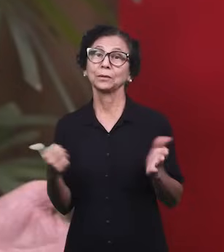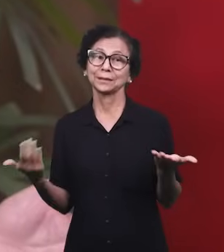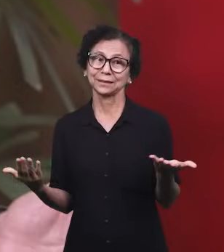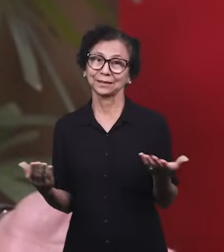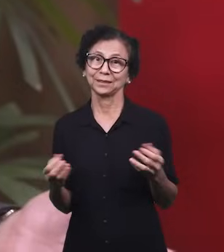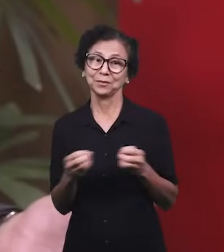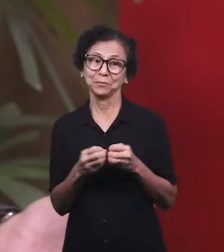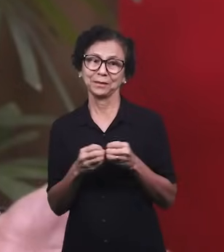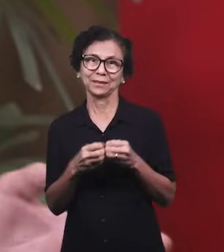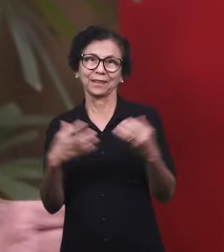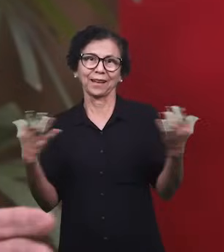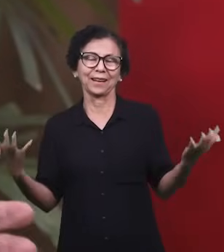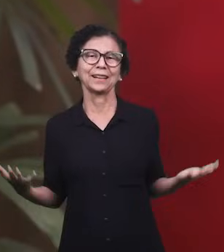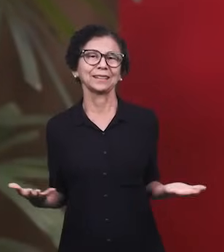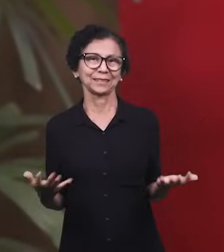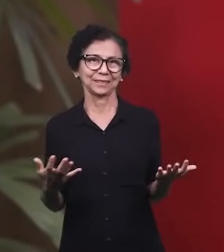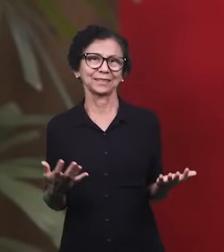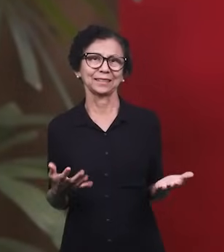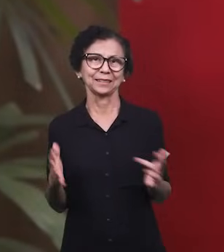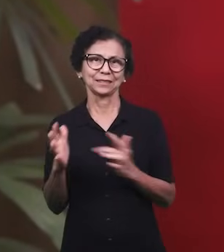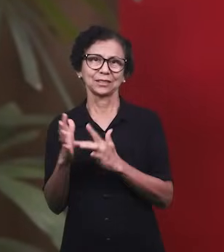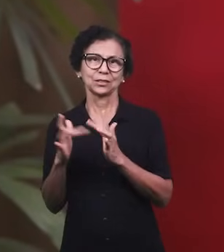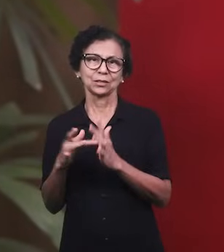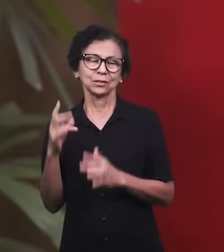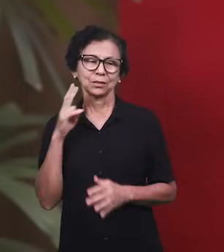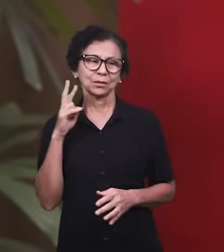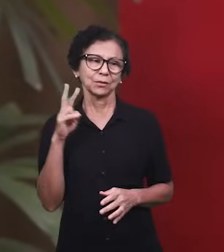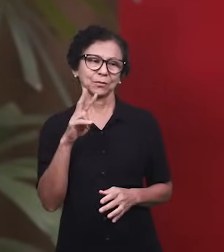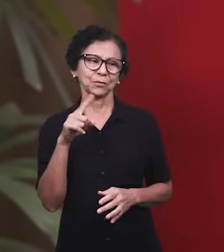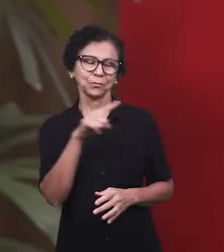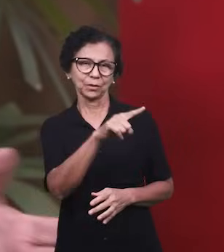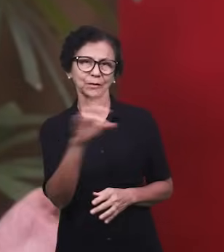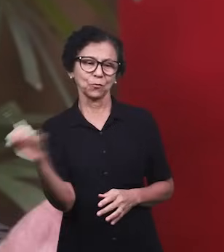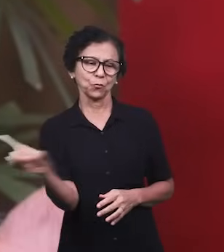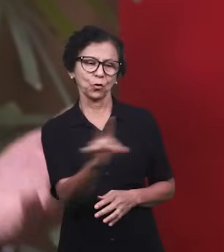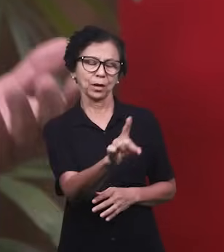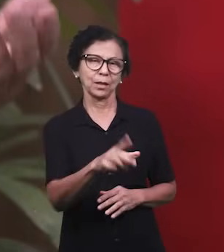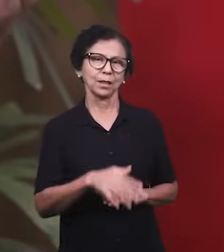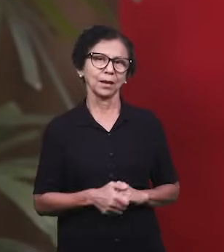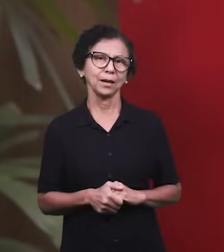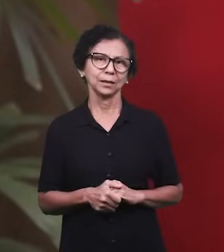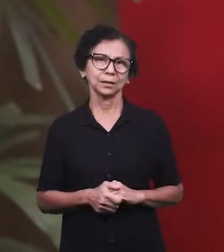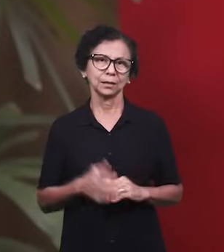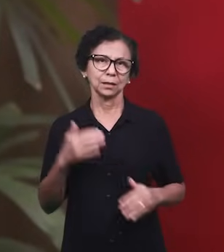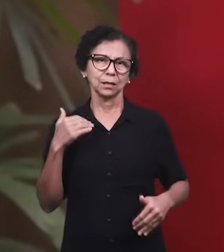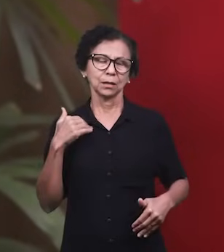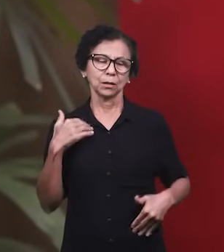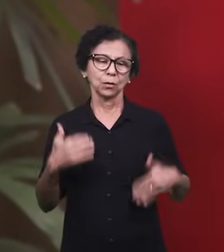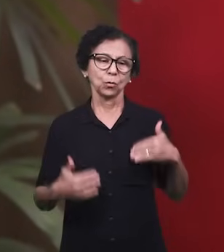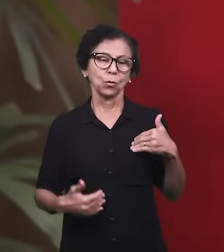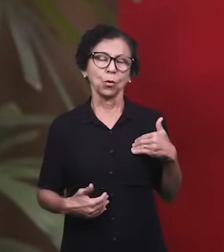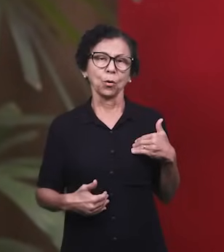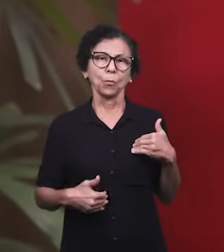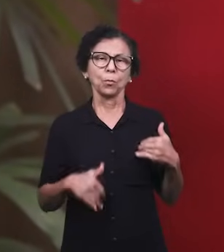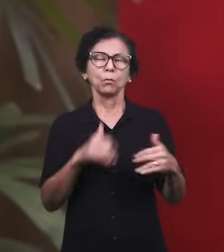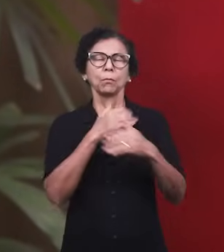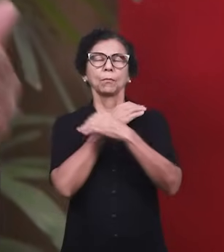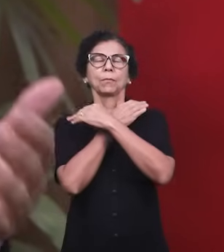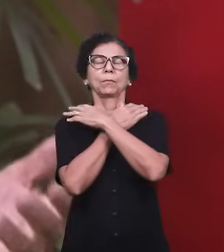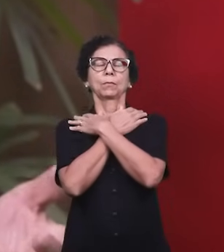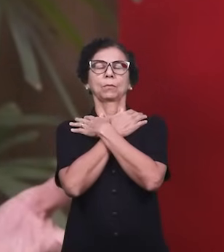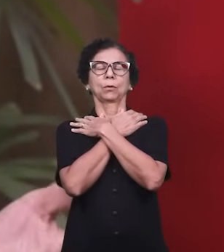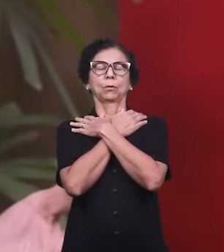que já estava há 4 dias em estado de deterioração. E Jesus chamou esse corpo de Lázaro, de dentro da sepultura,